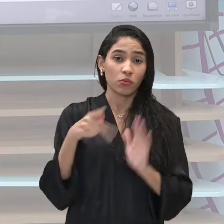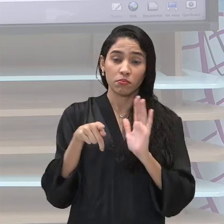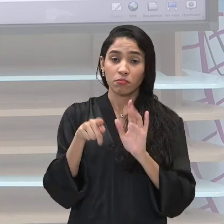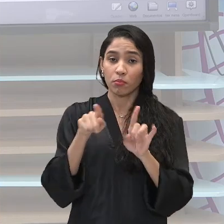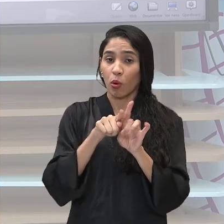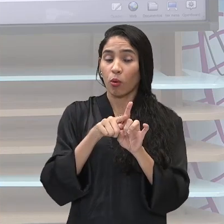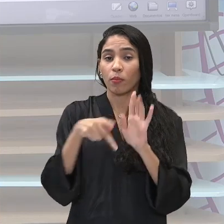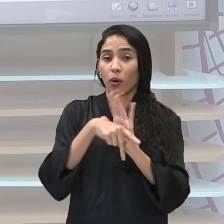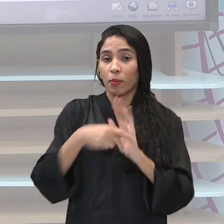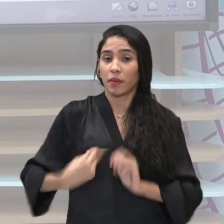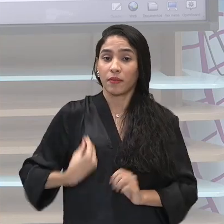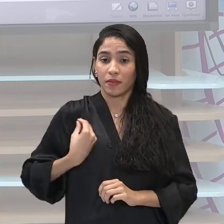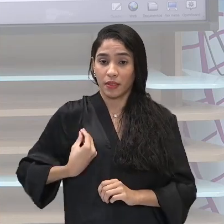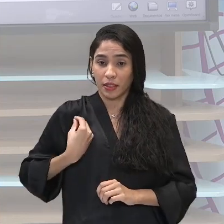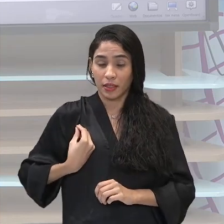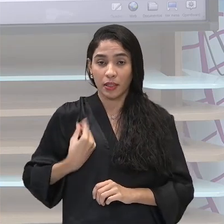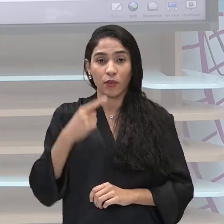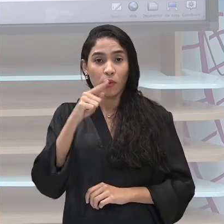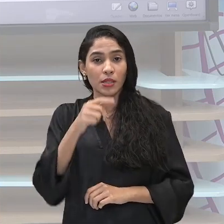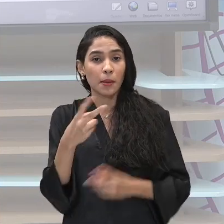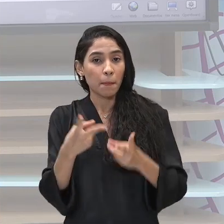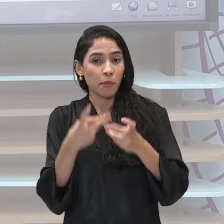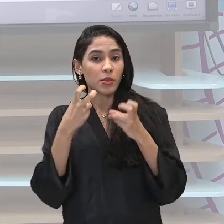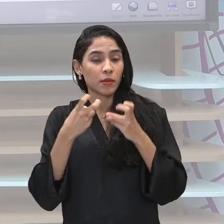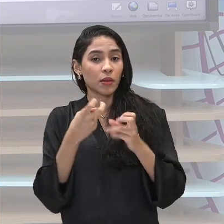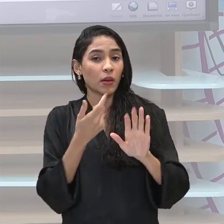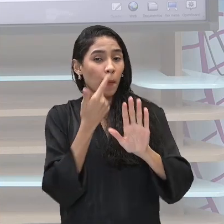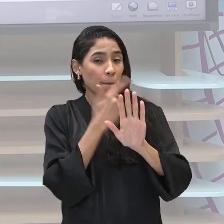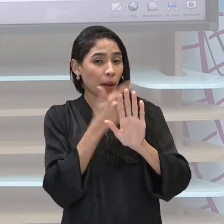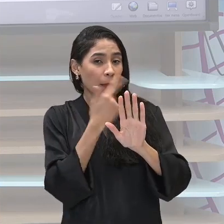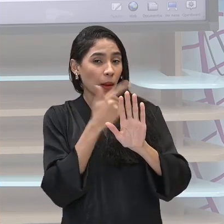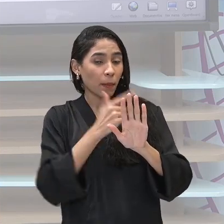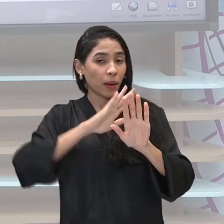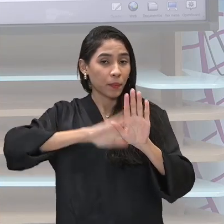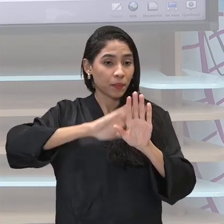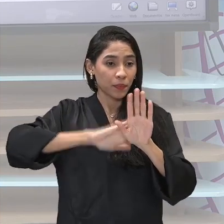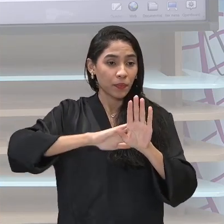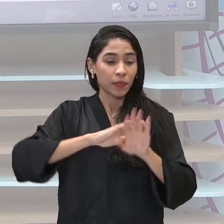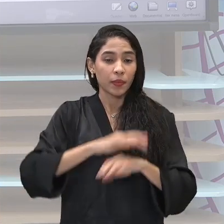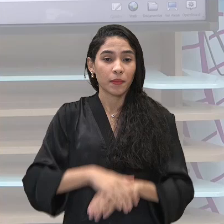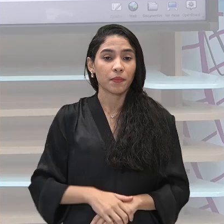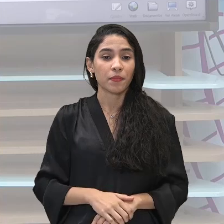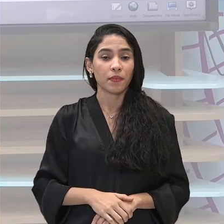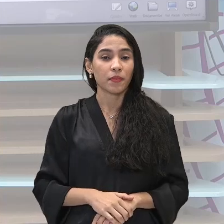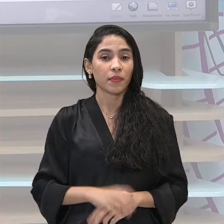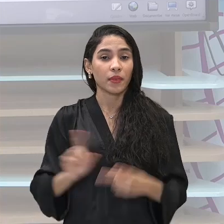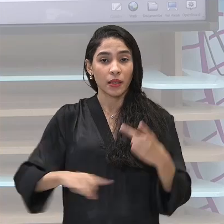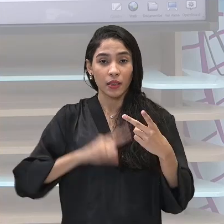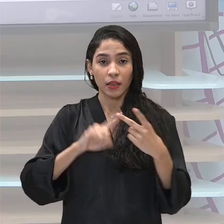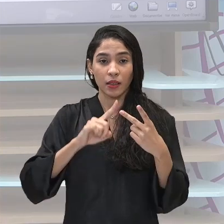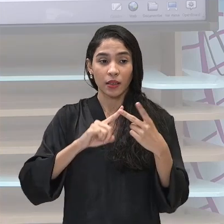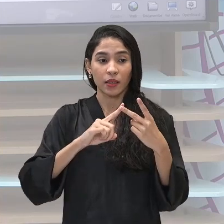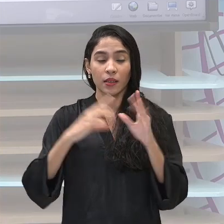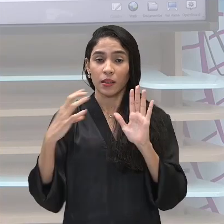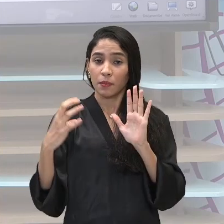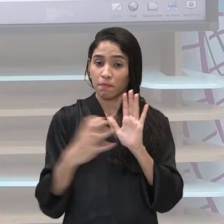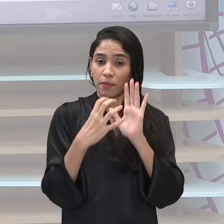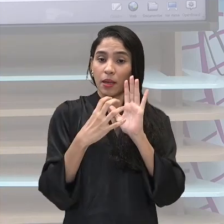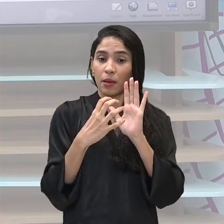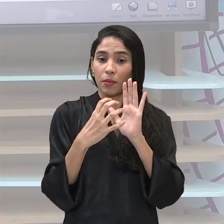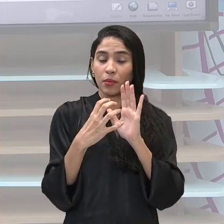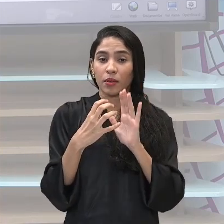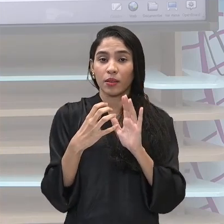nós vimos aí a ironia, que é o contrário do que se pensa, nós vimos a hipérbole, que traz